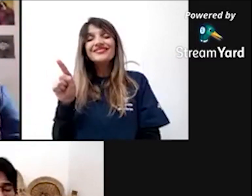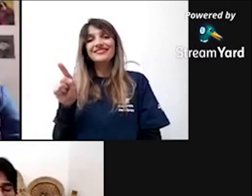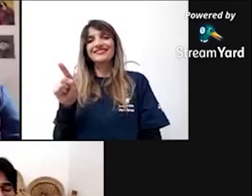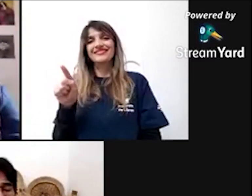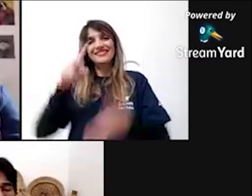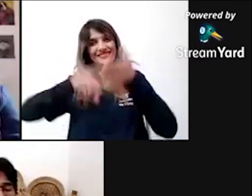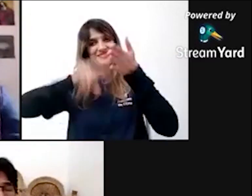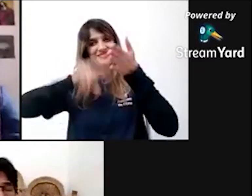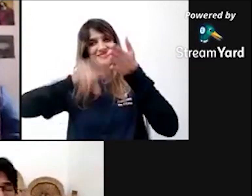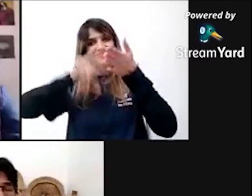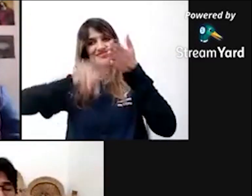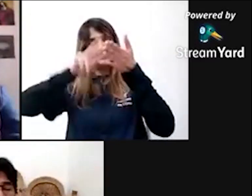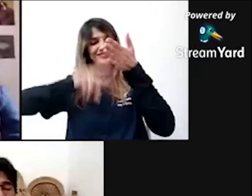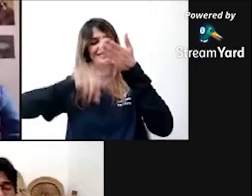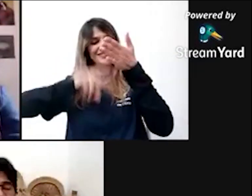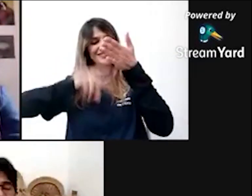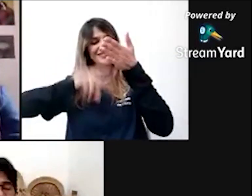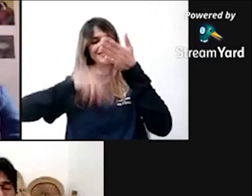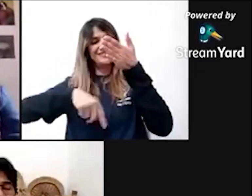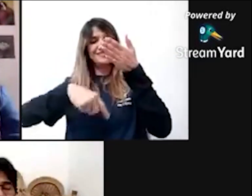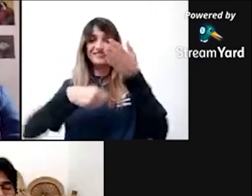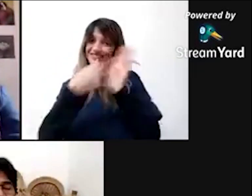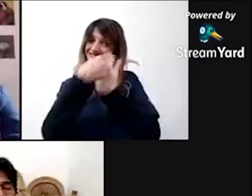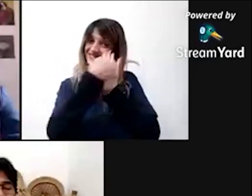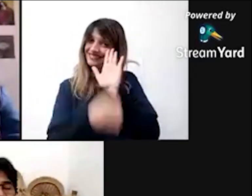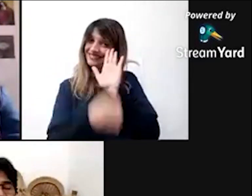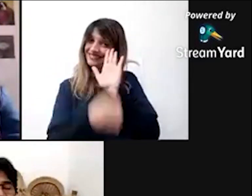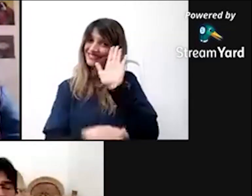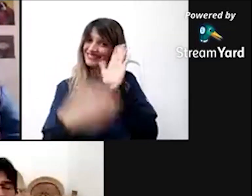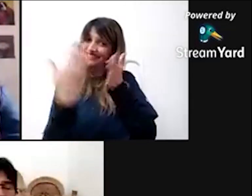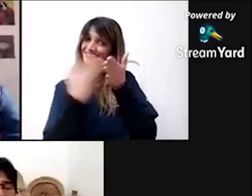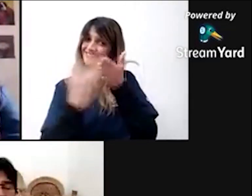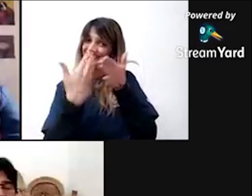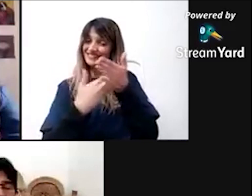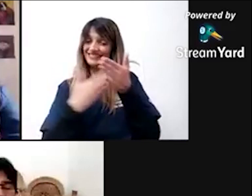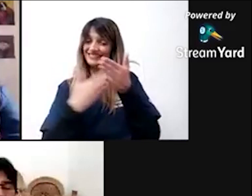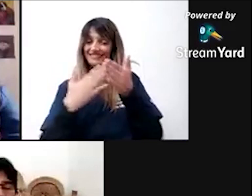livro meu, que eu quero mesmo,